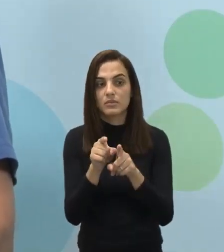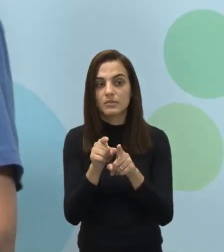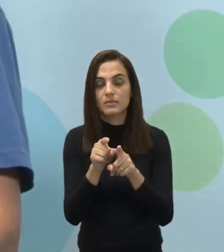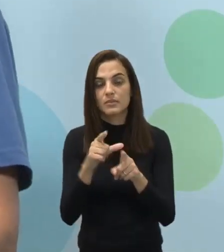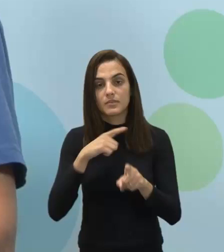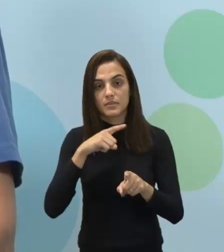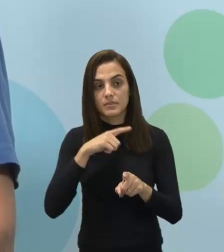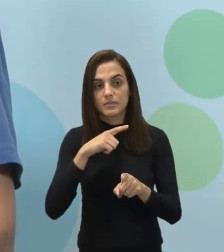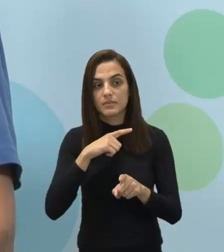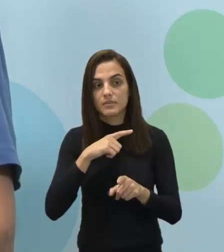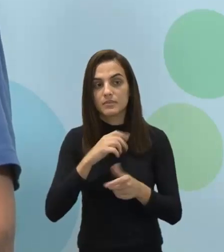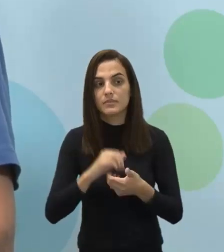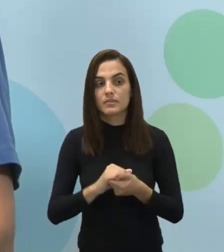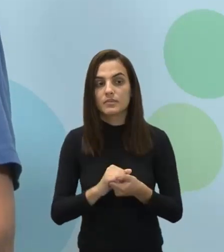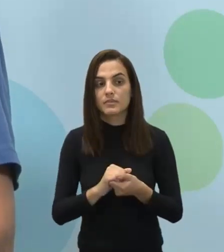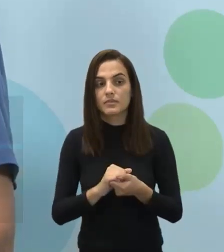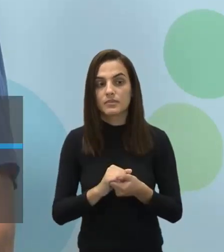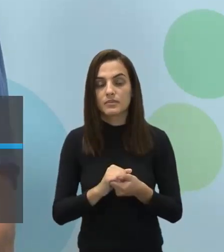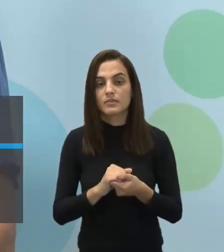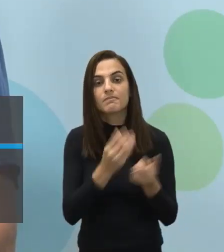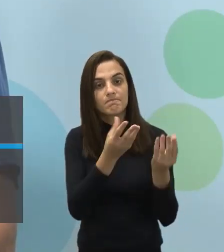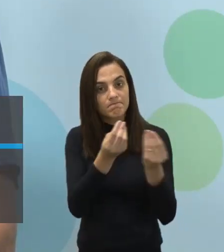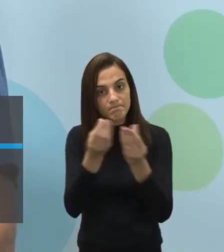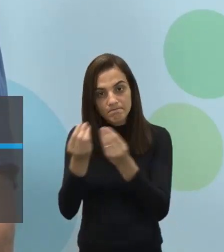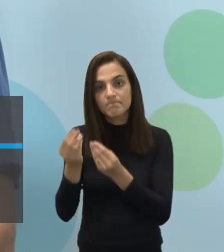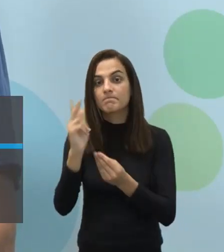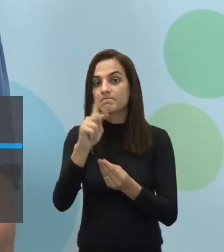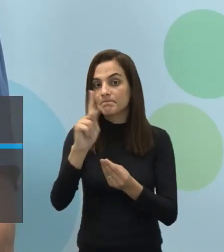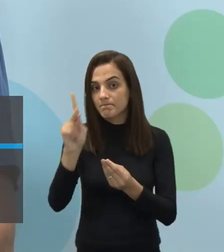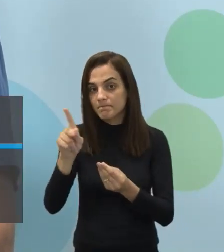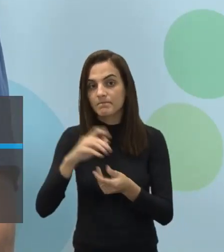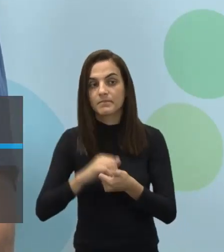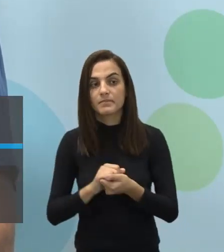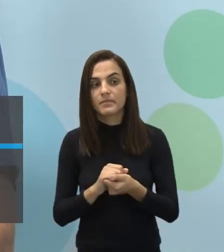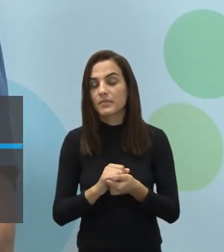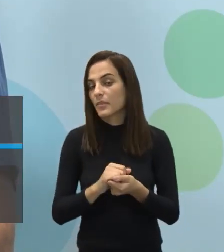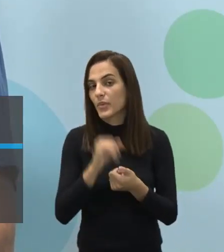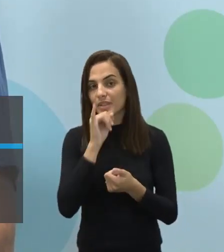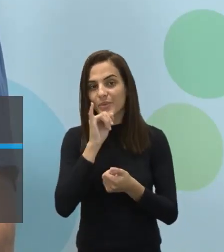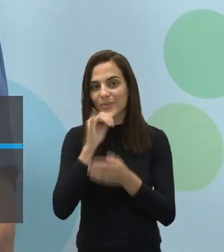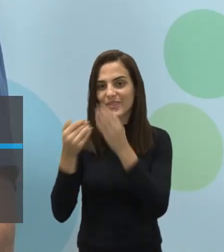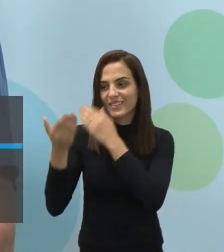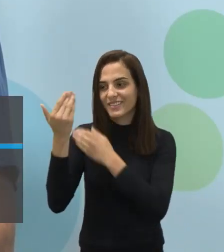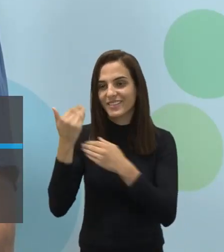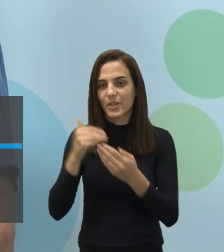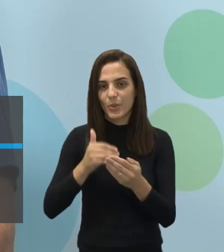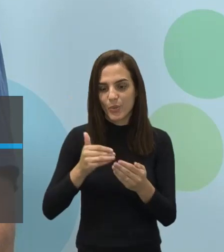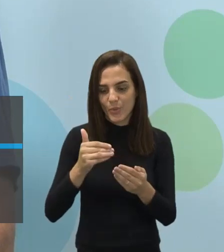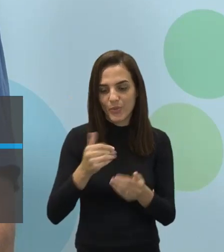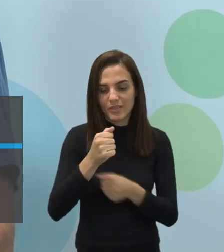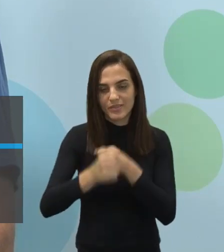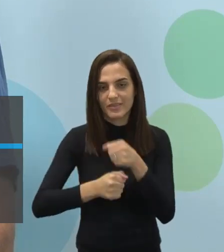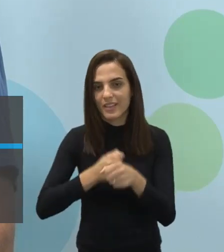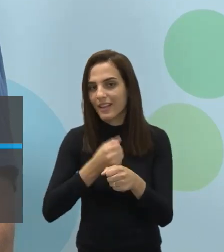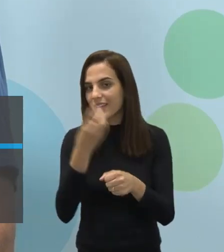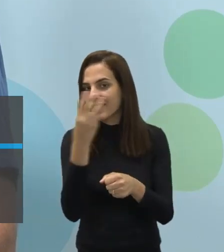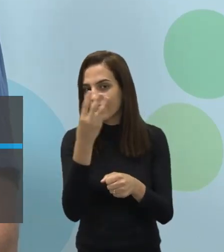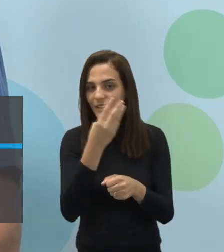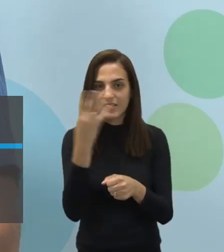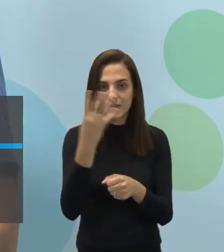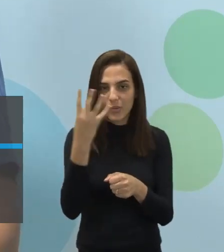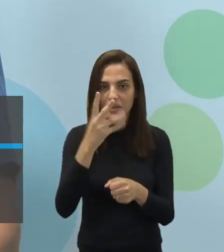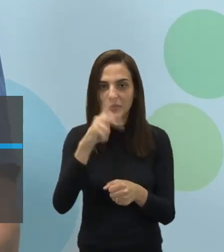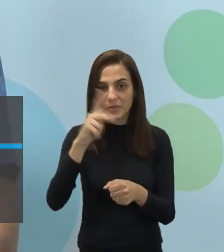ter, vamos dizer assim, muitos professores, e ele tinha lá nos anos iniciais 3, 4